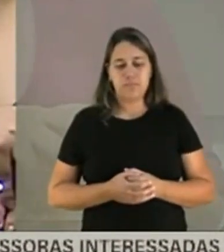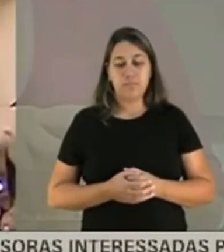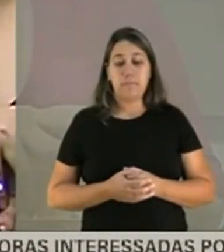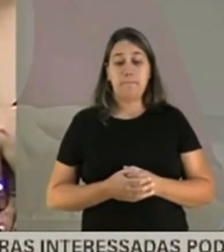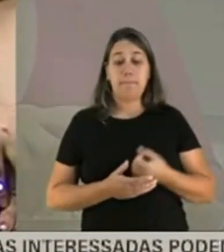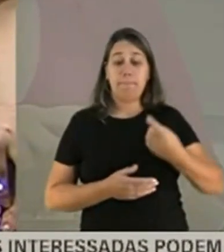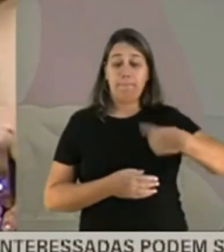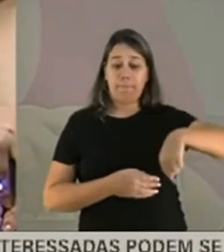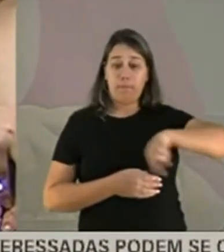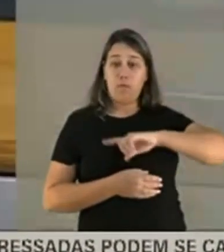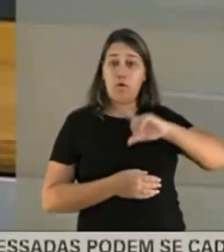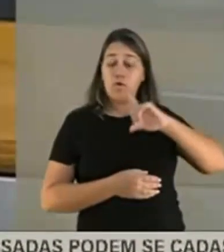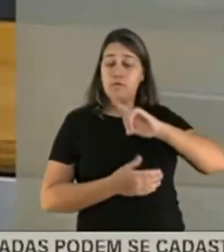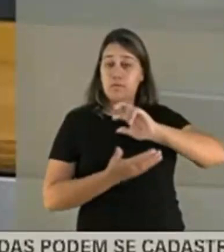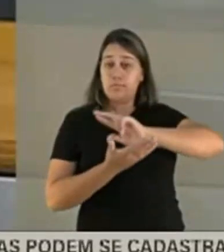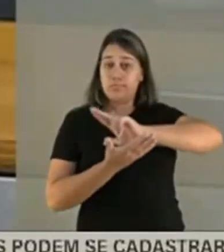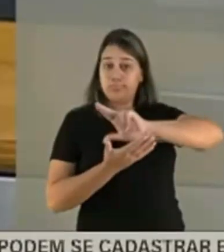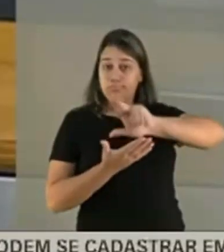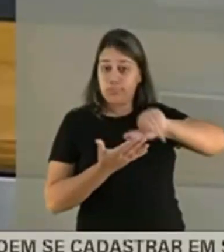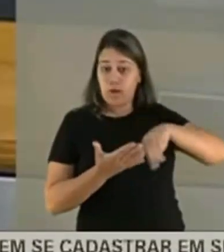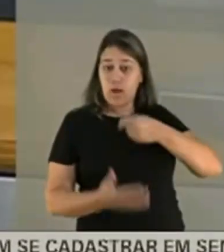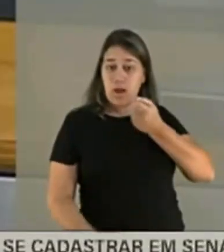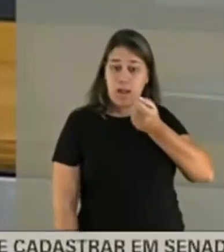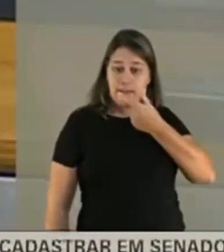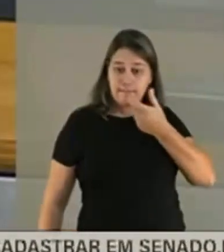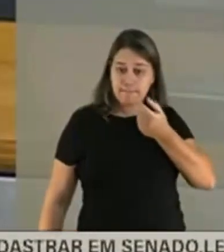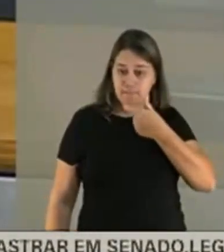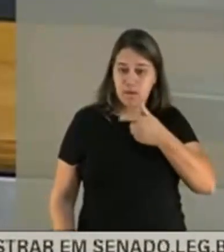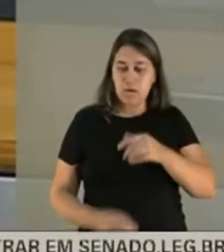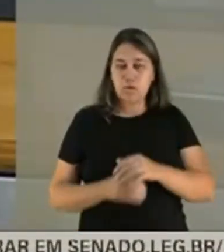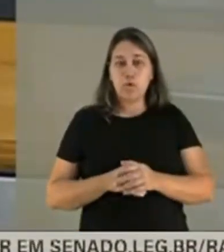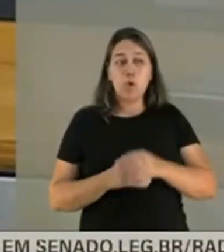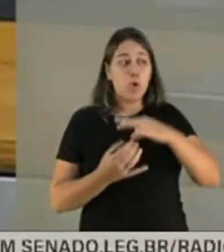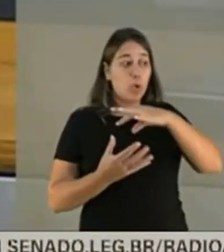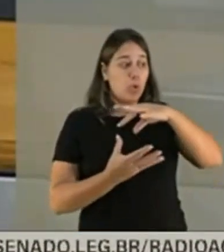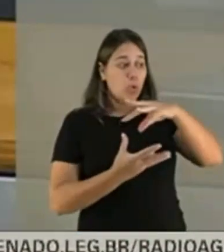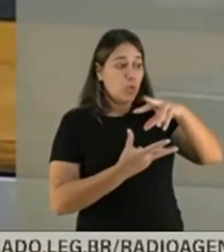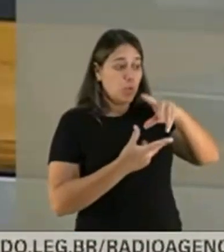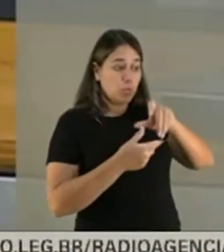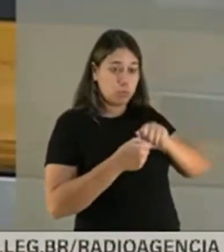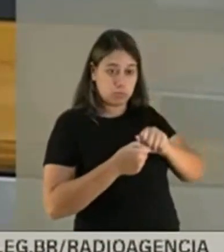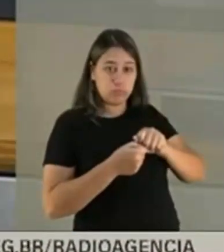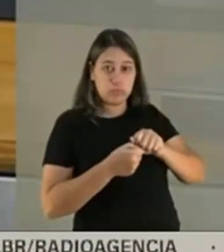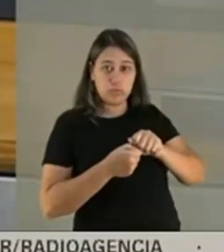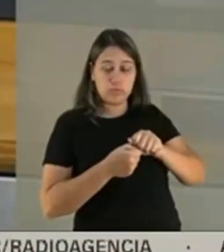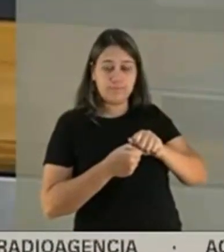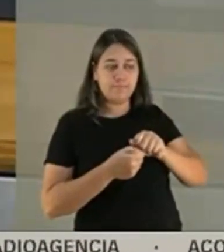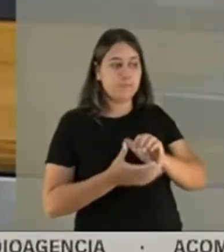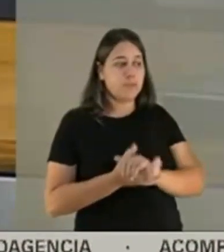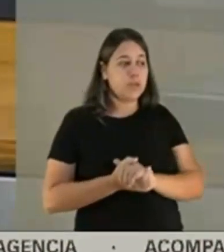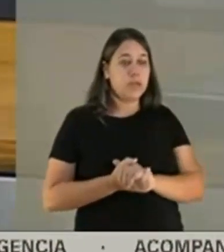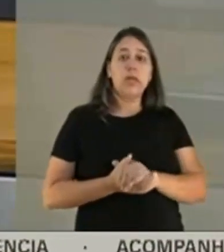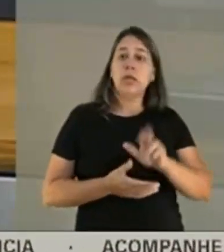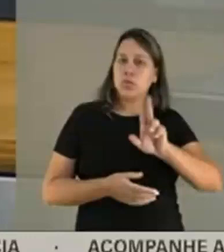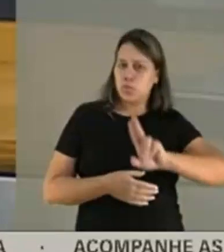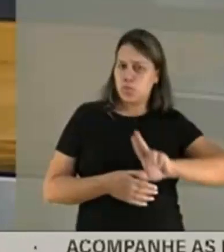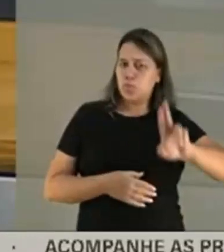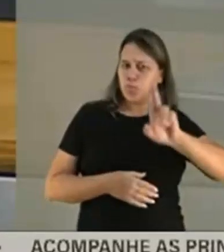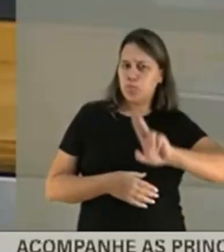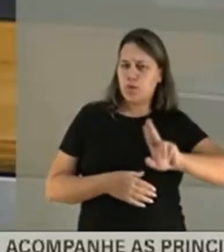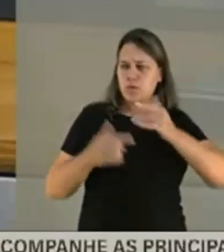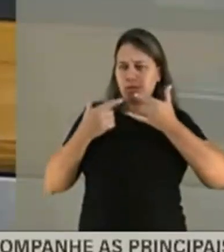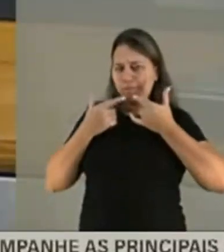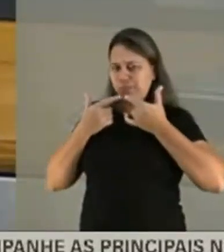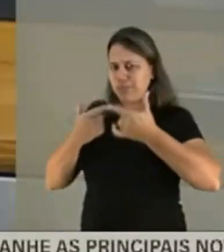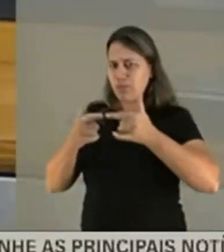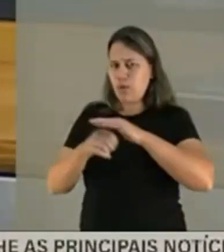Nós tivemos diversos fármacos reposicionados no mundo e que foram ou estão sendo utilizados no enfrentamento